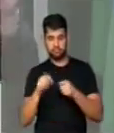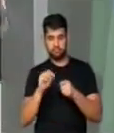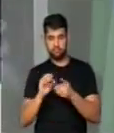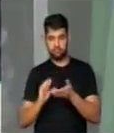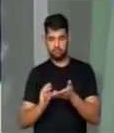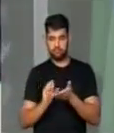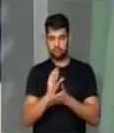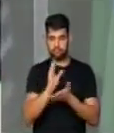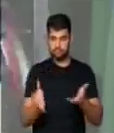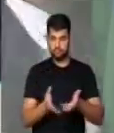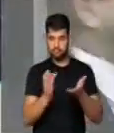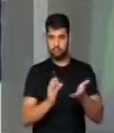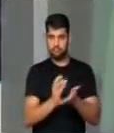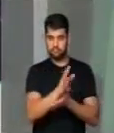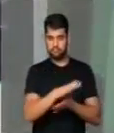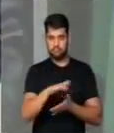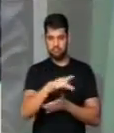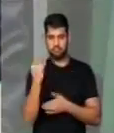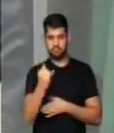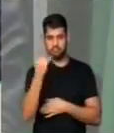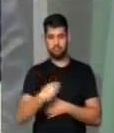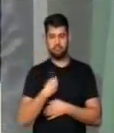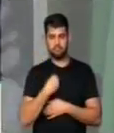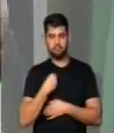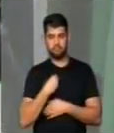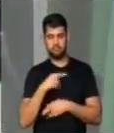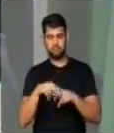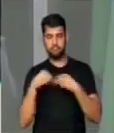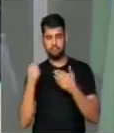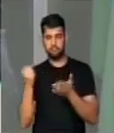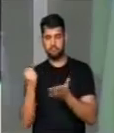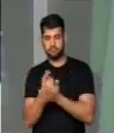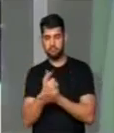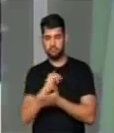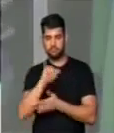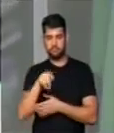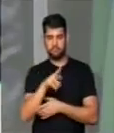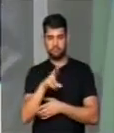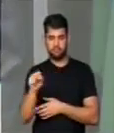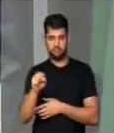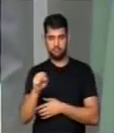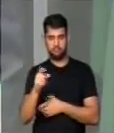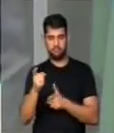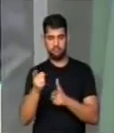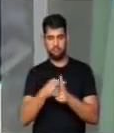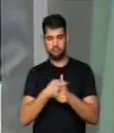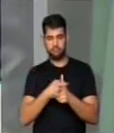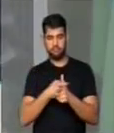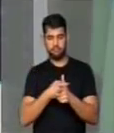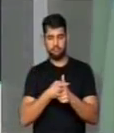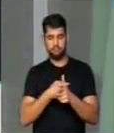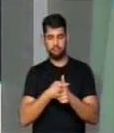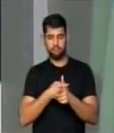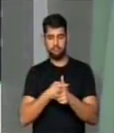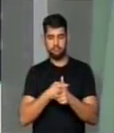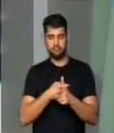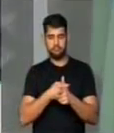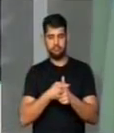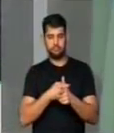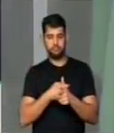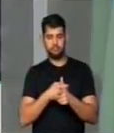ser investimento em áreas essenciais para pagar juros da dívida